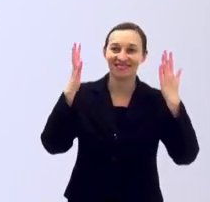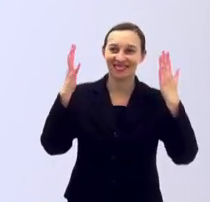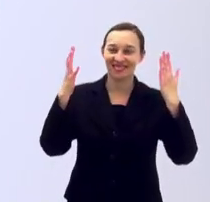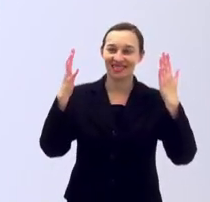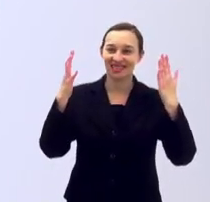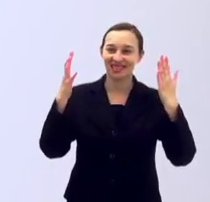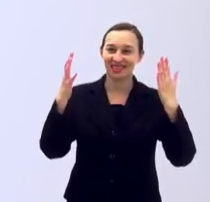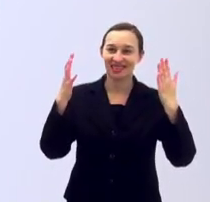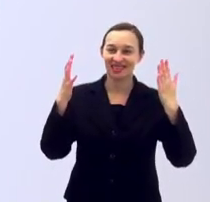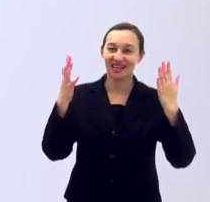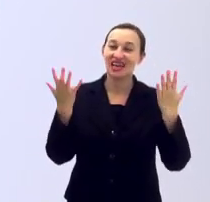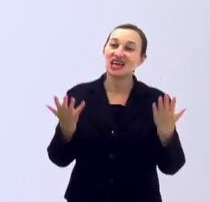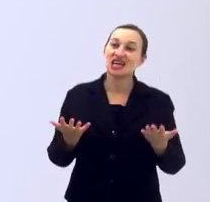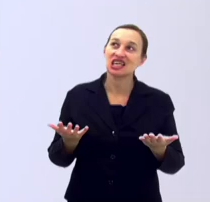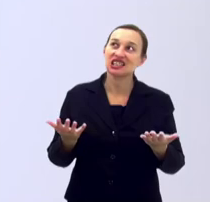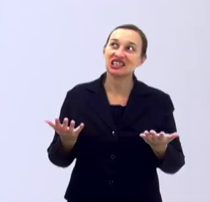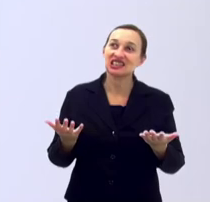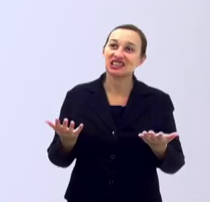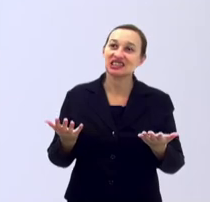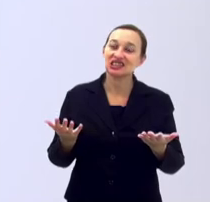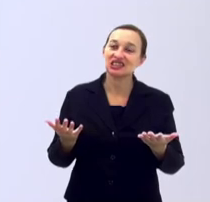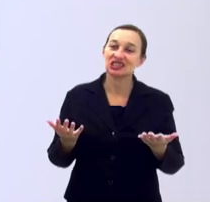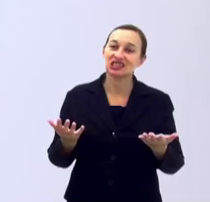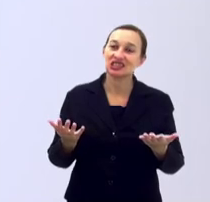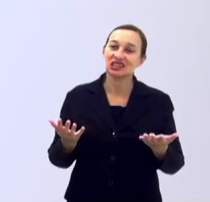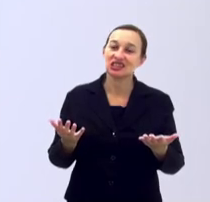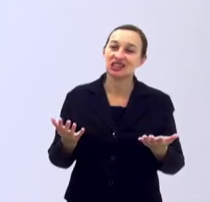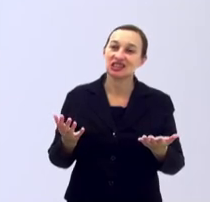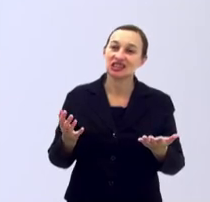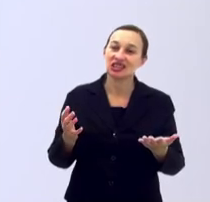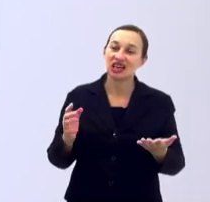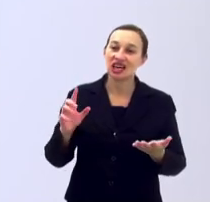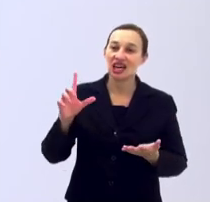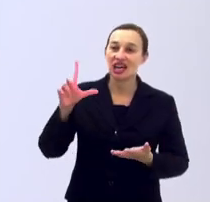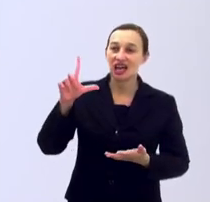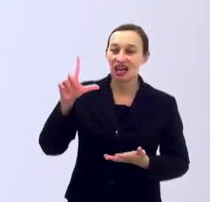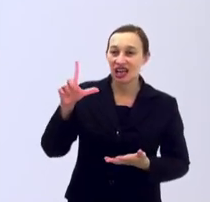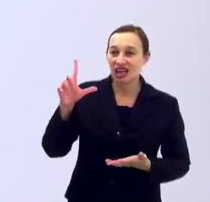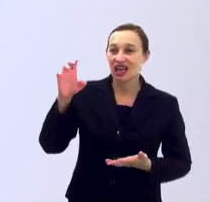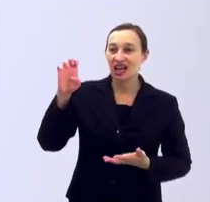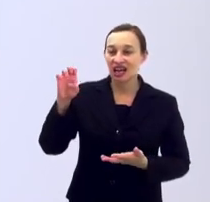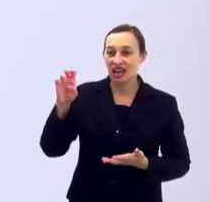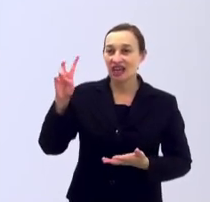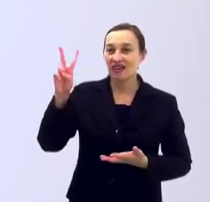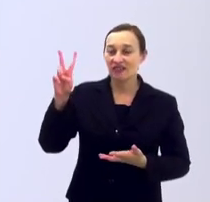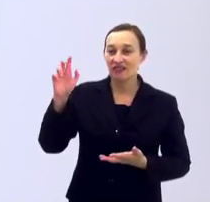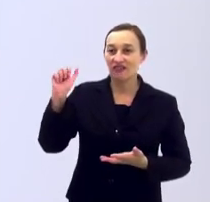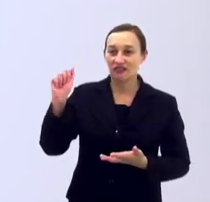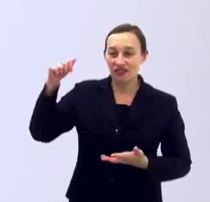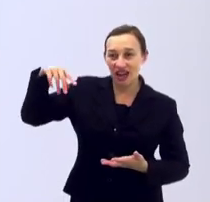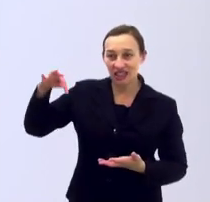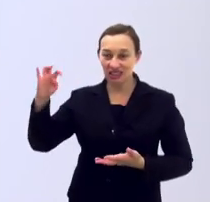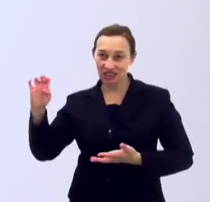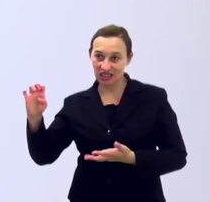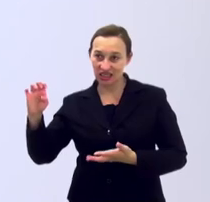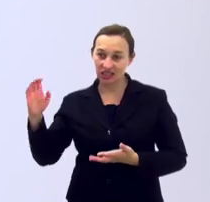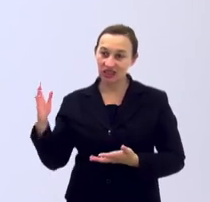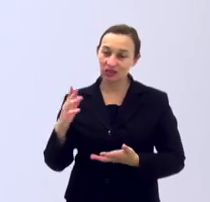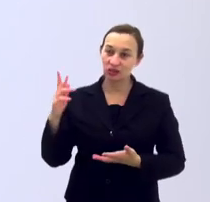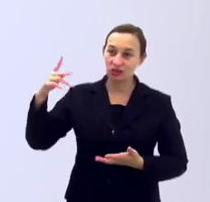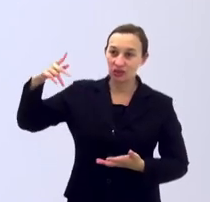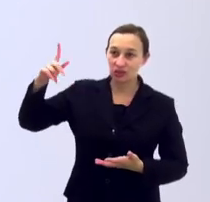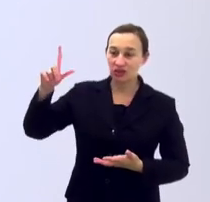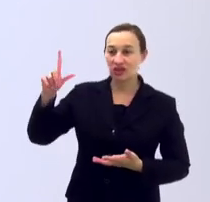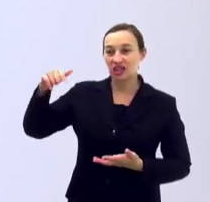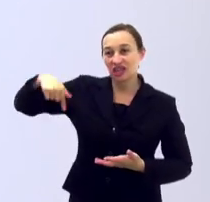celebração, de certa forma, do levante do gueto de Varsóvia, onde poucos, muito poucos, maltrapilhos e